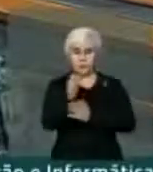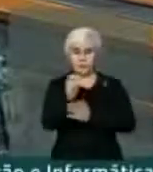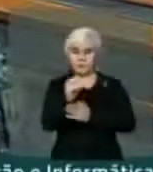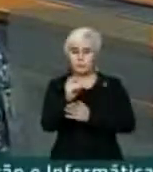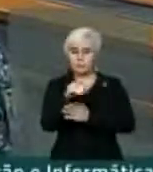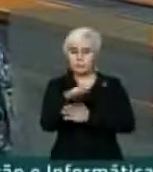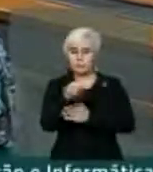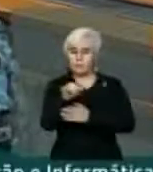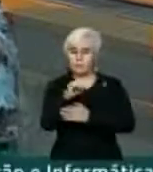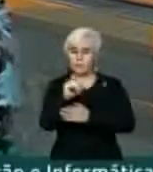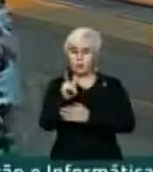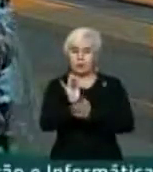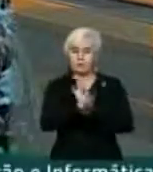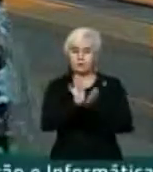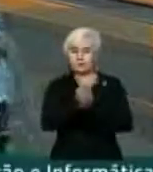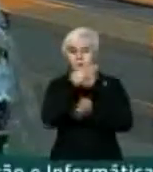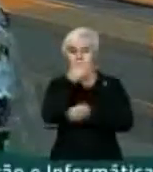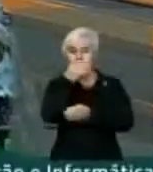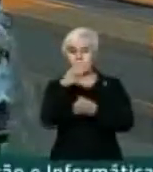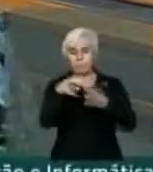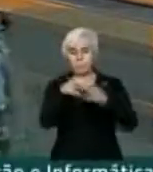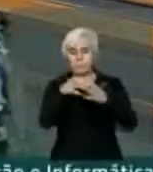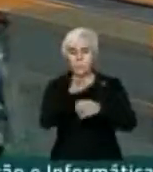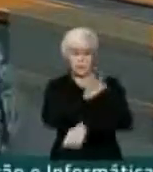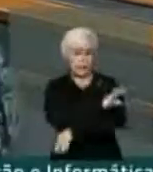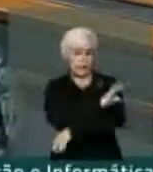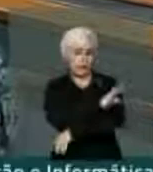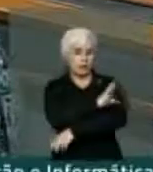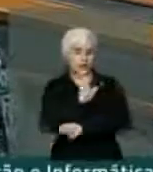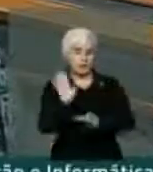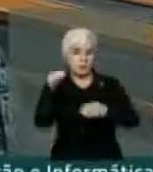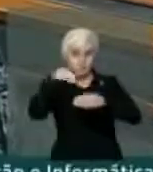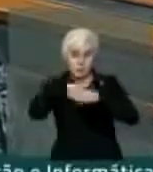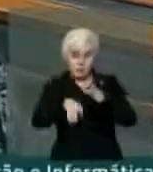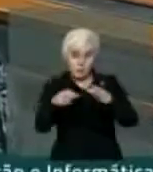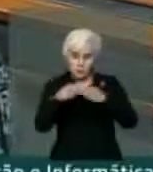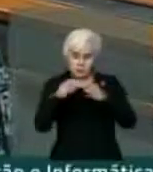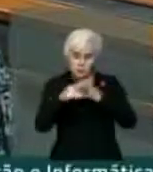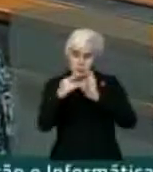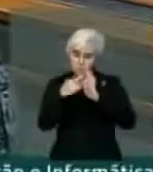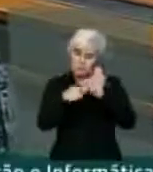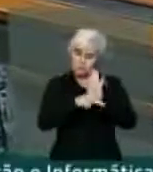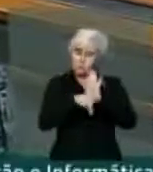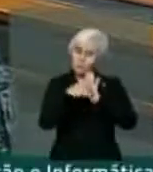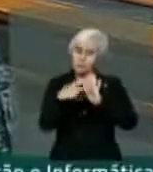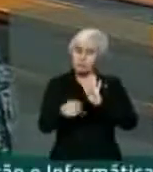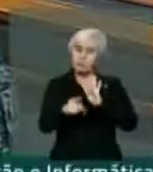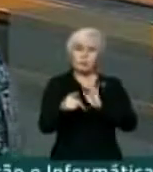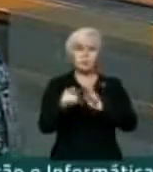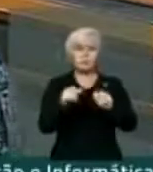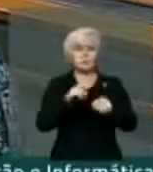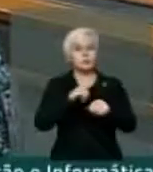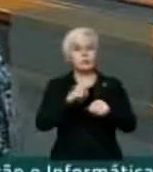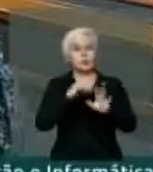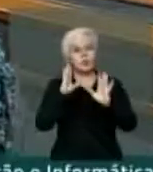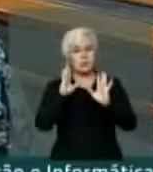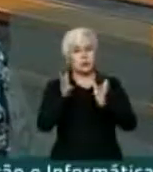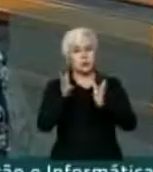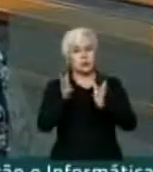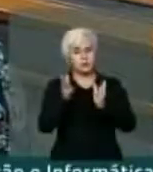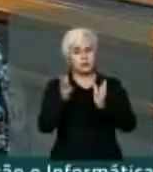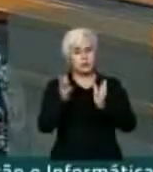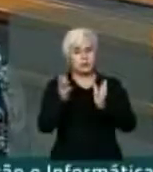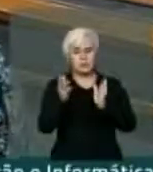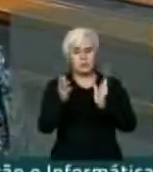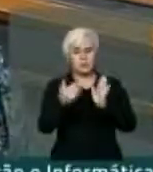do órgão técnico, que fica restrito a distrito, evidentemente, as normas, aquilo que está estabelecido,